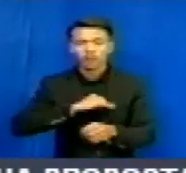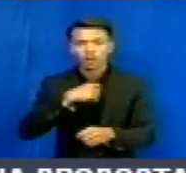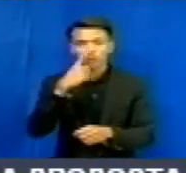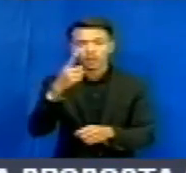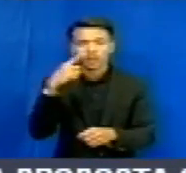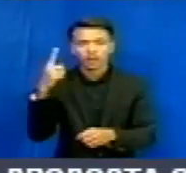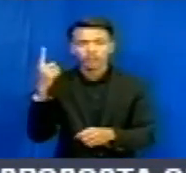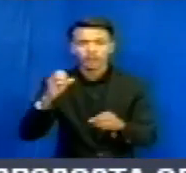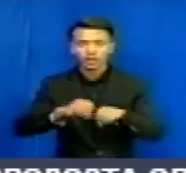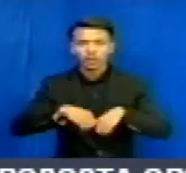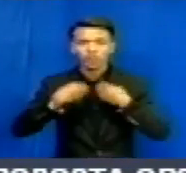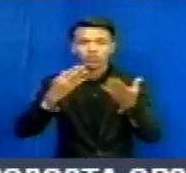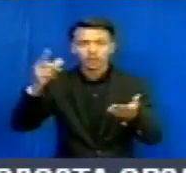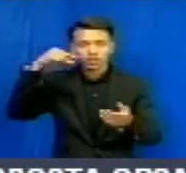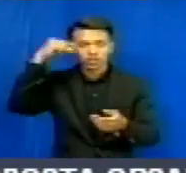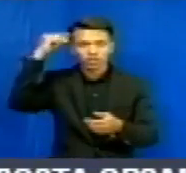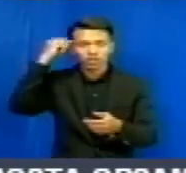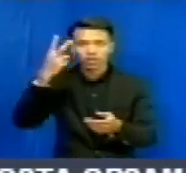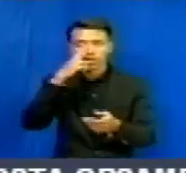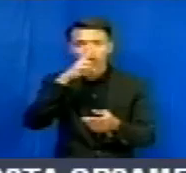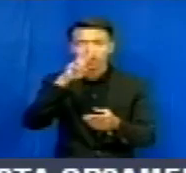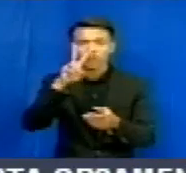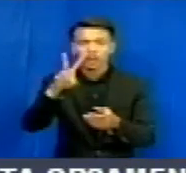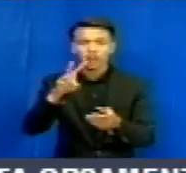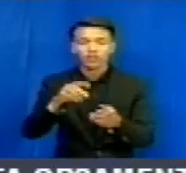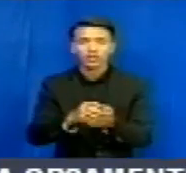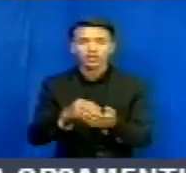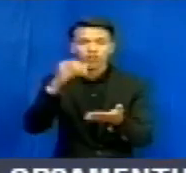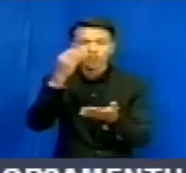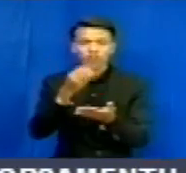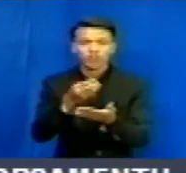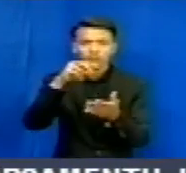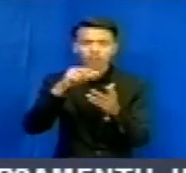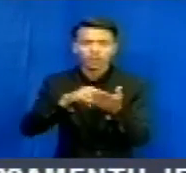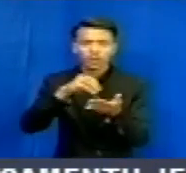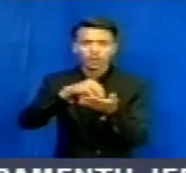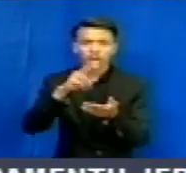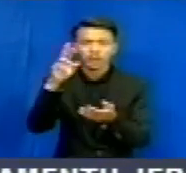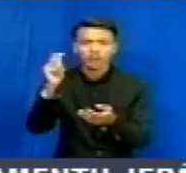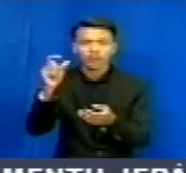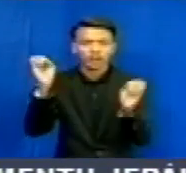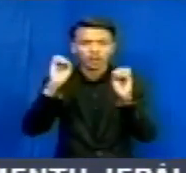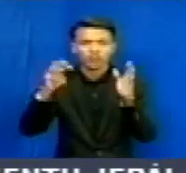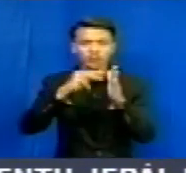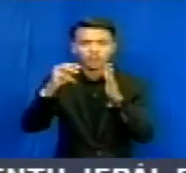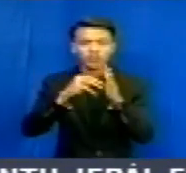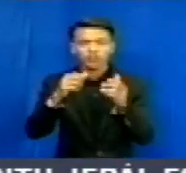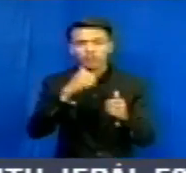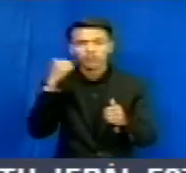maca o insa governo a tu tal investimento de na tom ba RTTL la os a tu halu mere ser selu mas ve